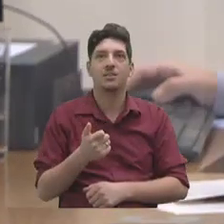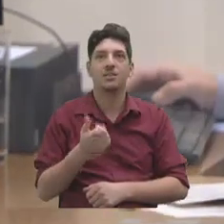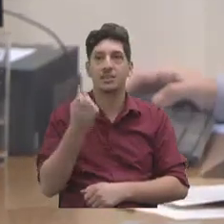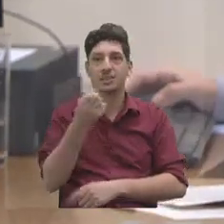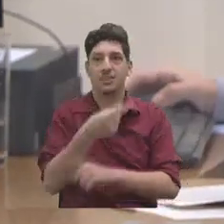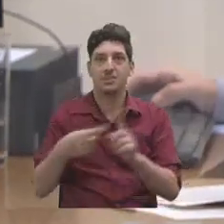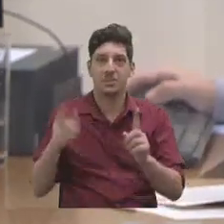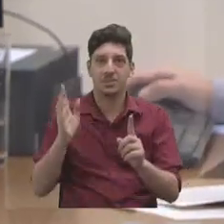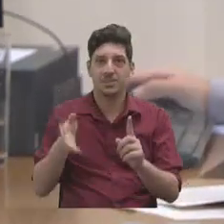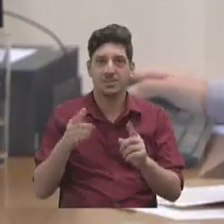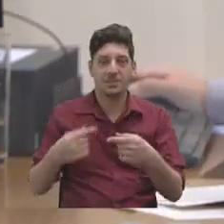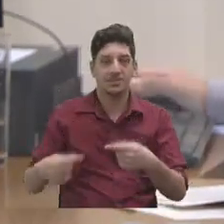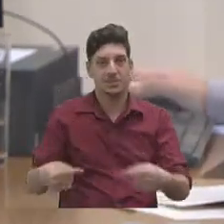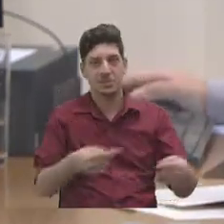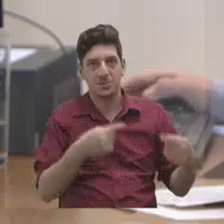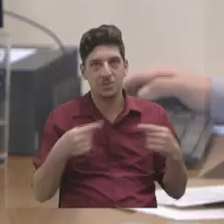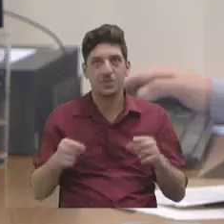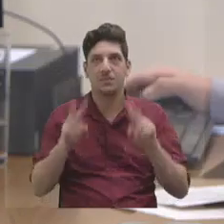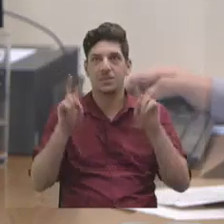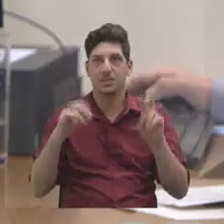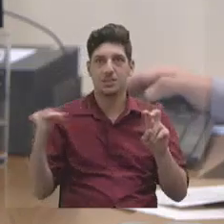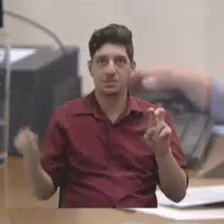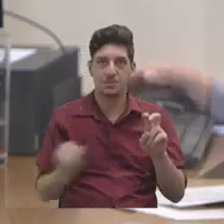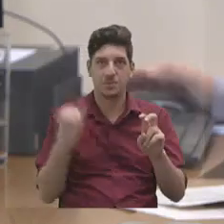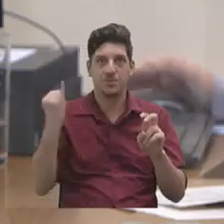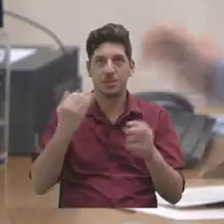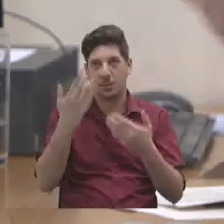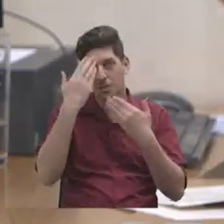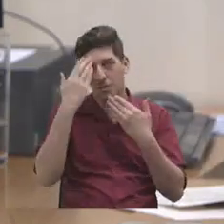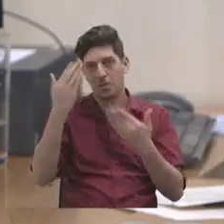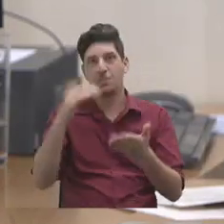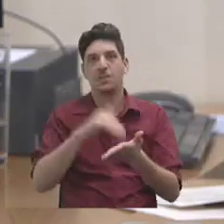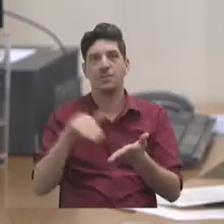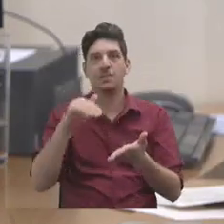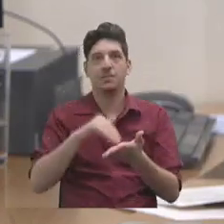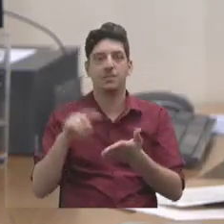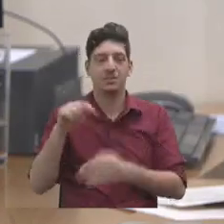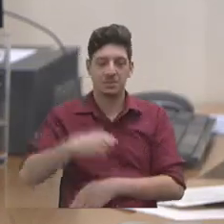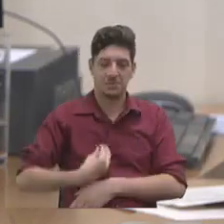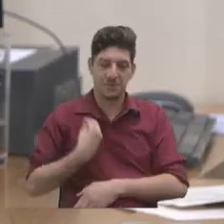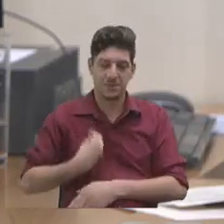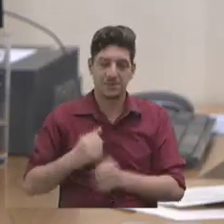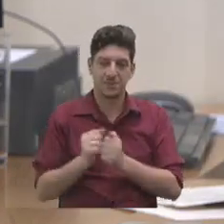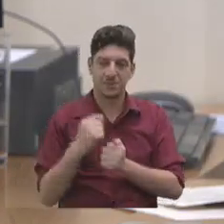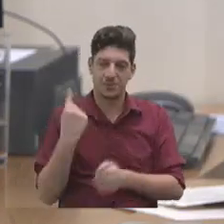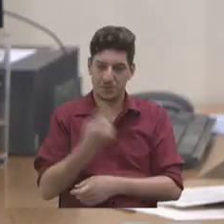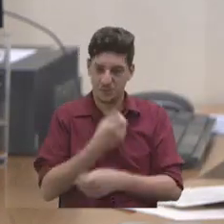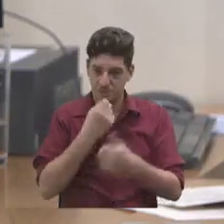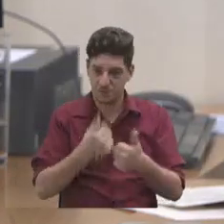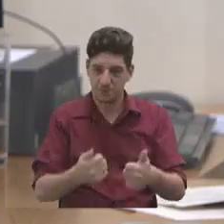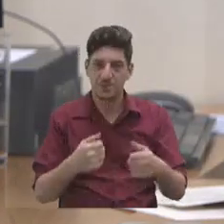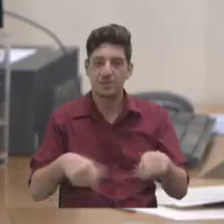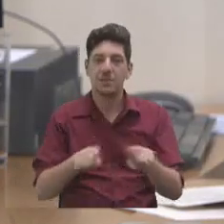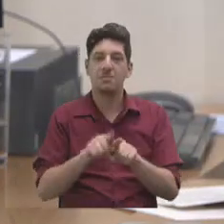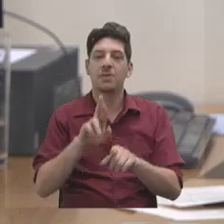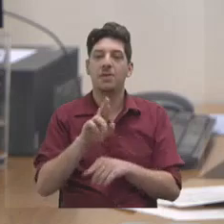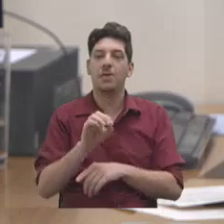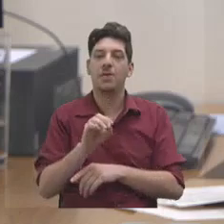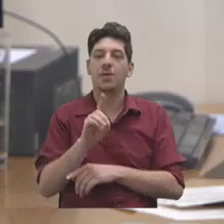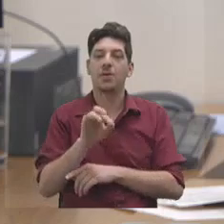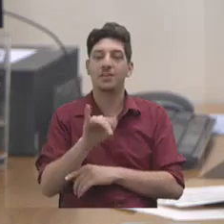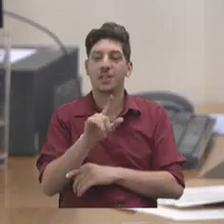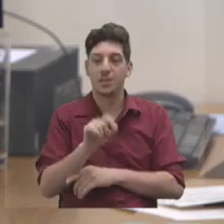da tarde discutindo um tema de grande relevância Obrigado secretário por estar presente conosco Rodrigo nosso